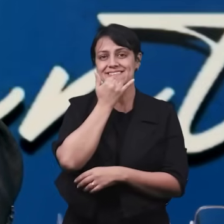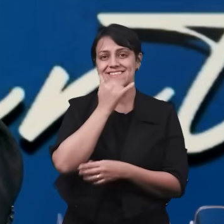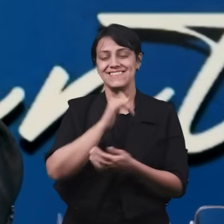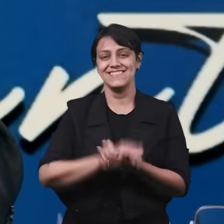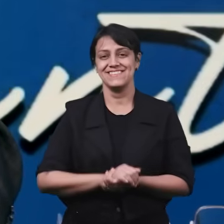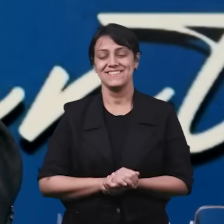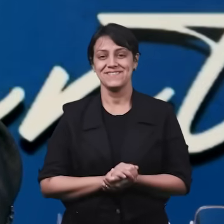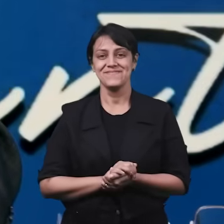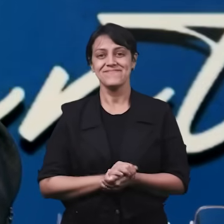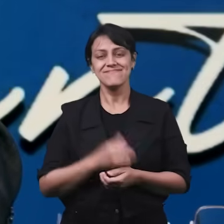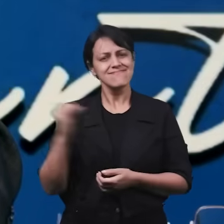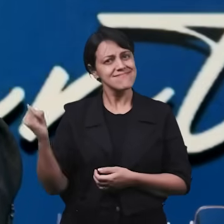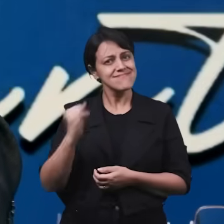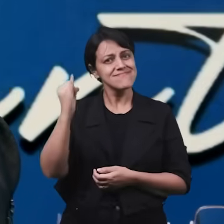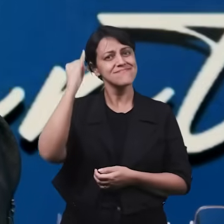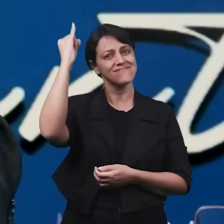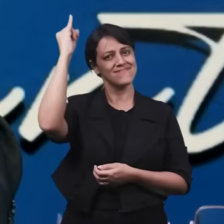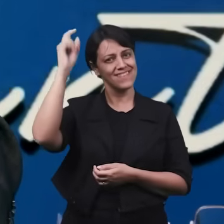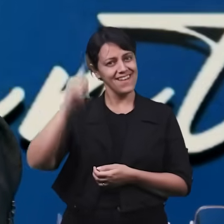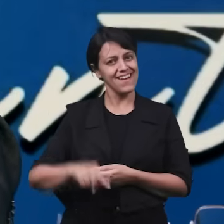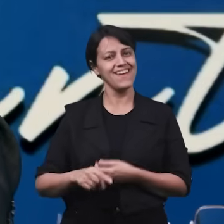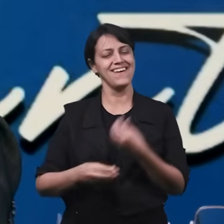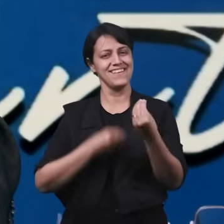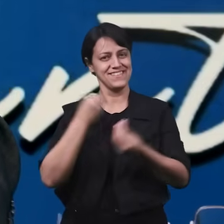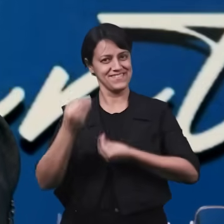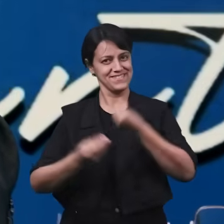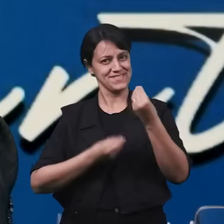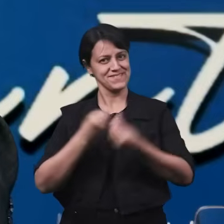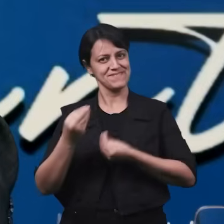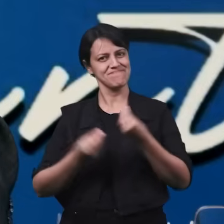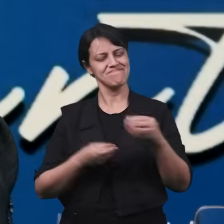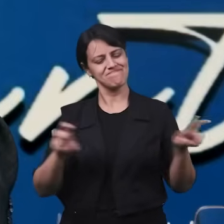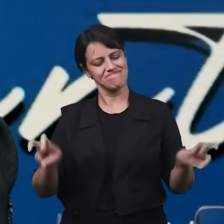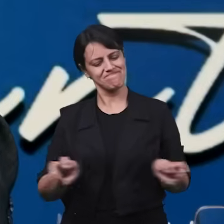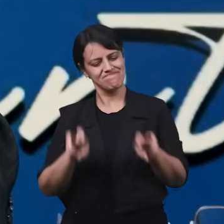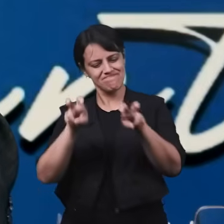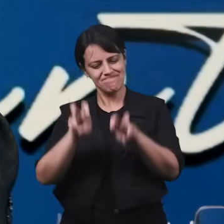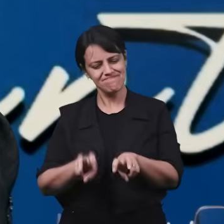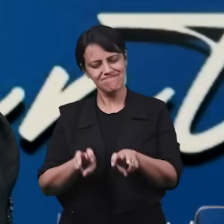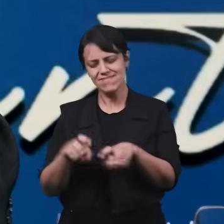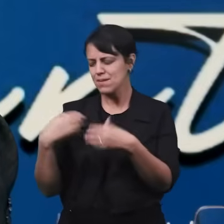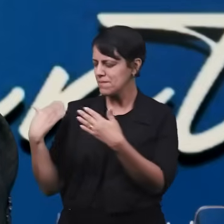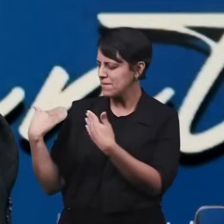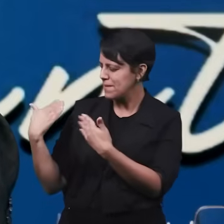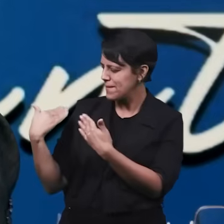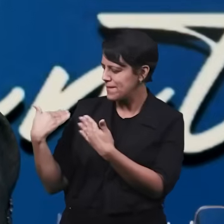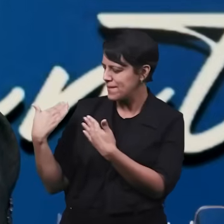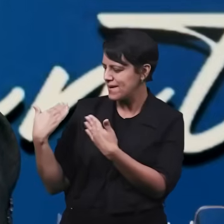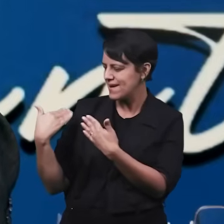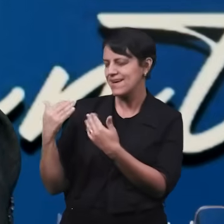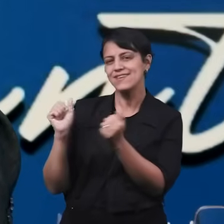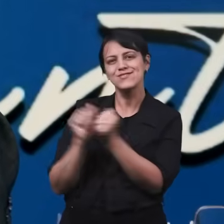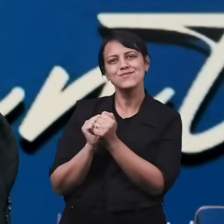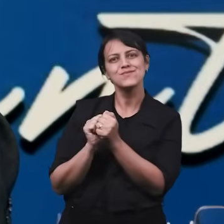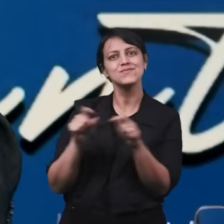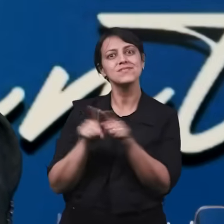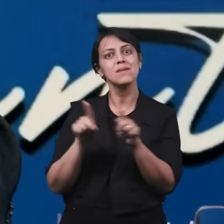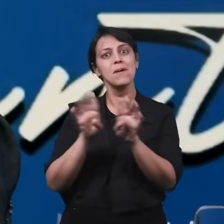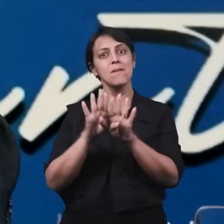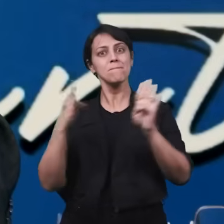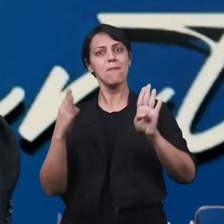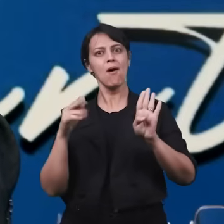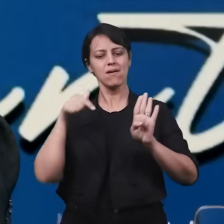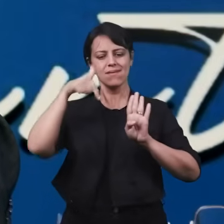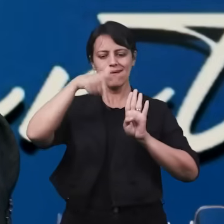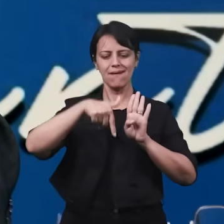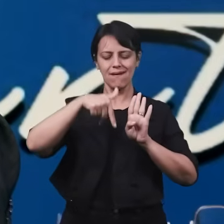isso vamos dizer assim, é algo muito importante, a maneira de sentar do lado, de dar assistência depois do culto, de receber na porta até,